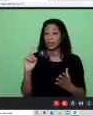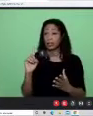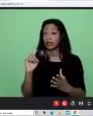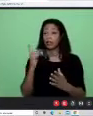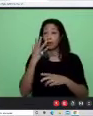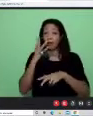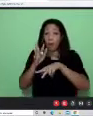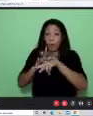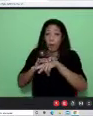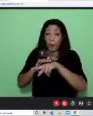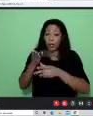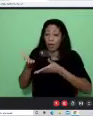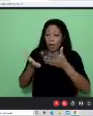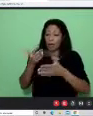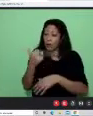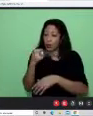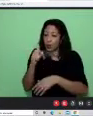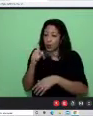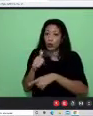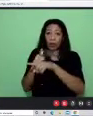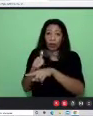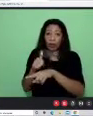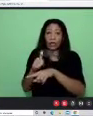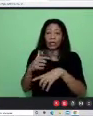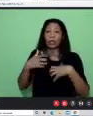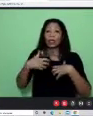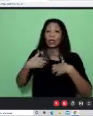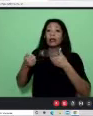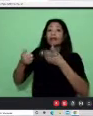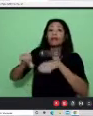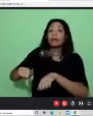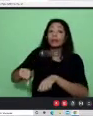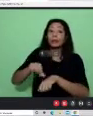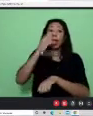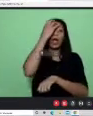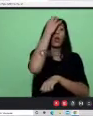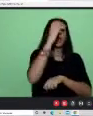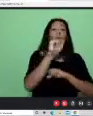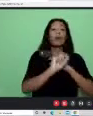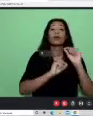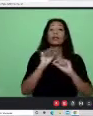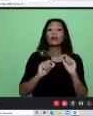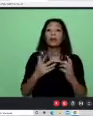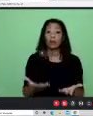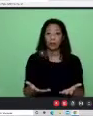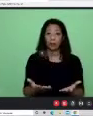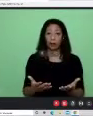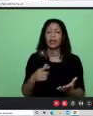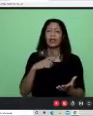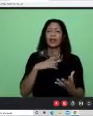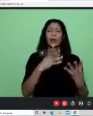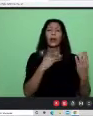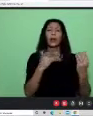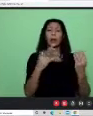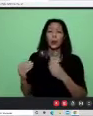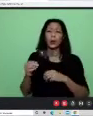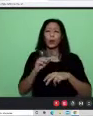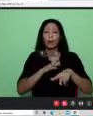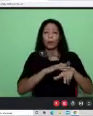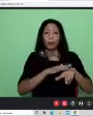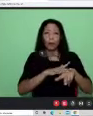que precisam desse atendimento. Isso não é brincadeira. E existem muitos pacientes aqui no nosso município que